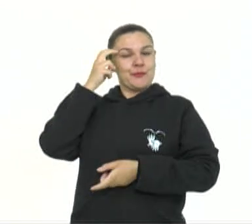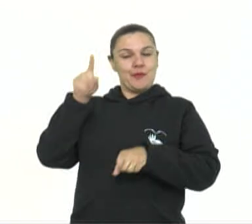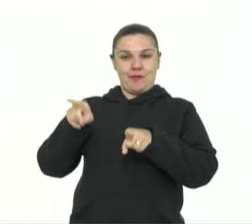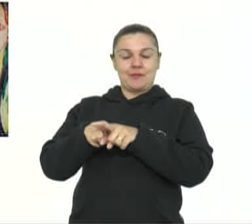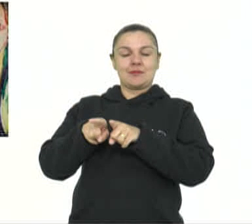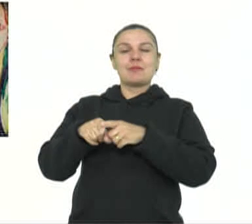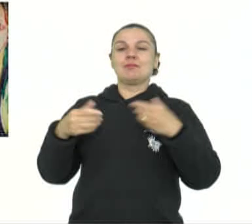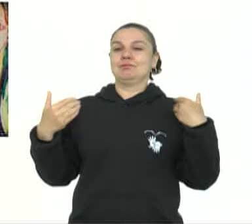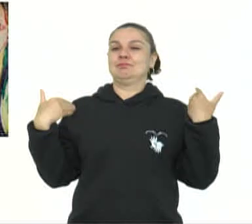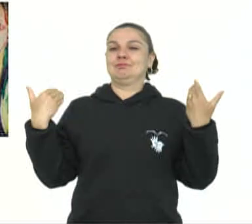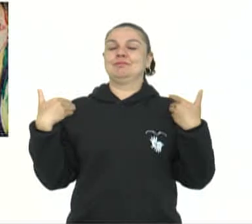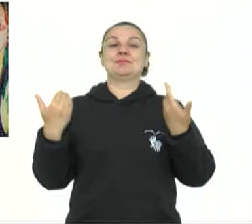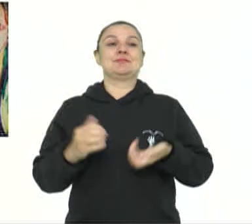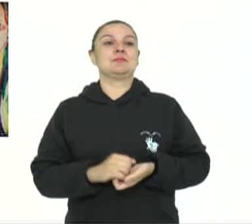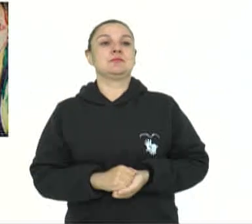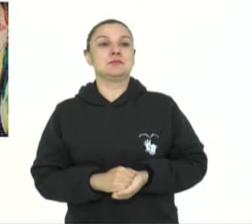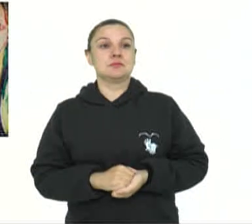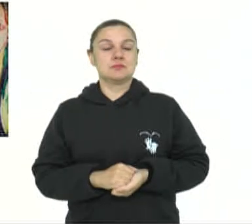lazer.